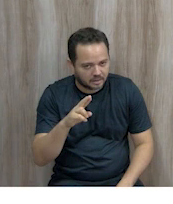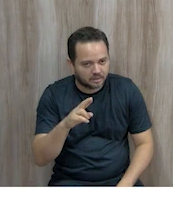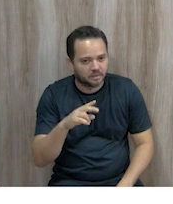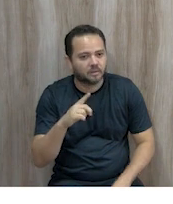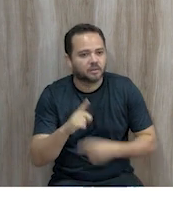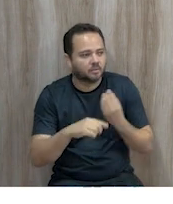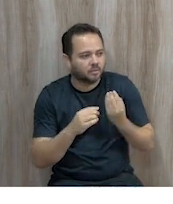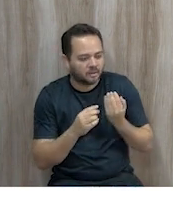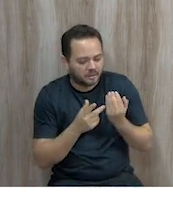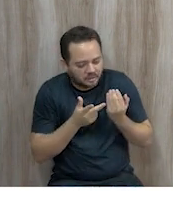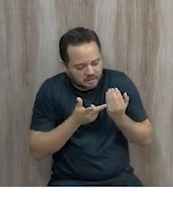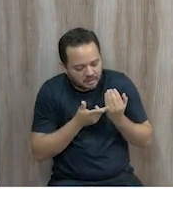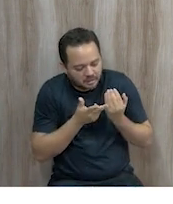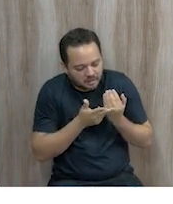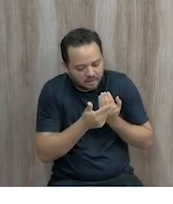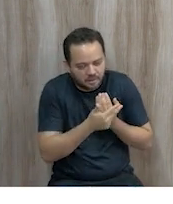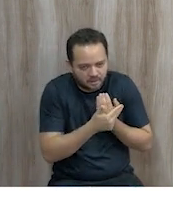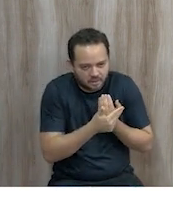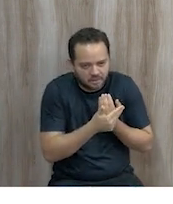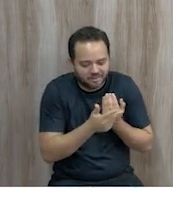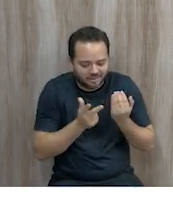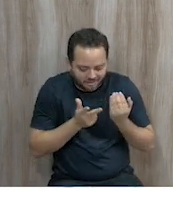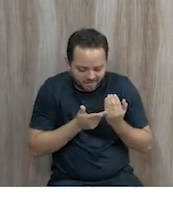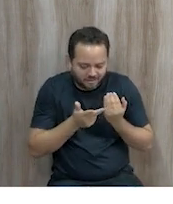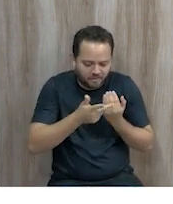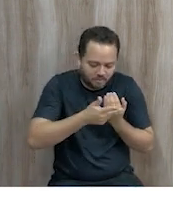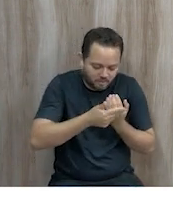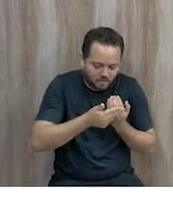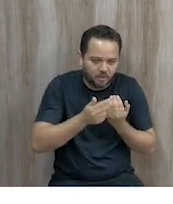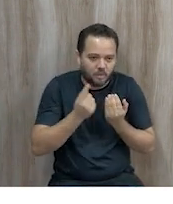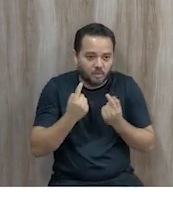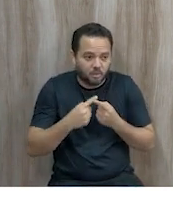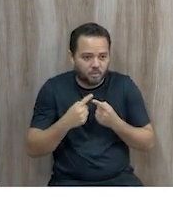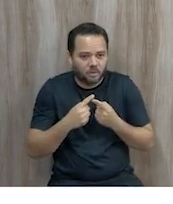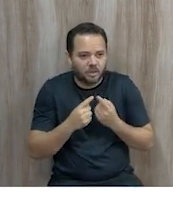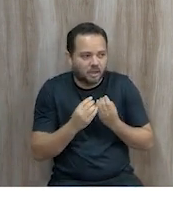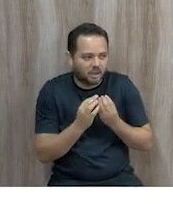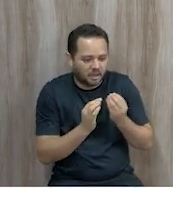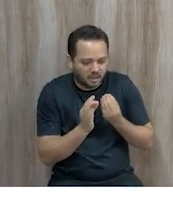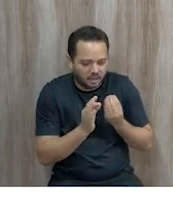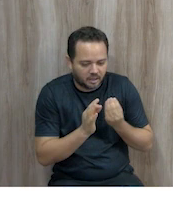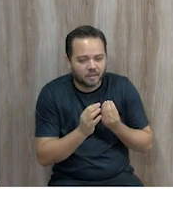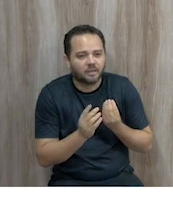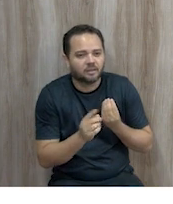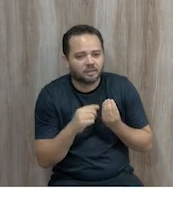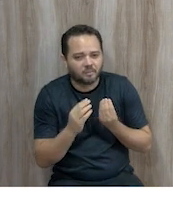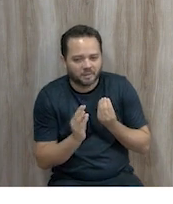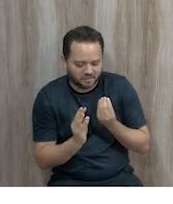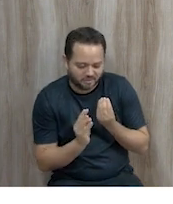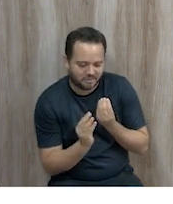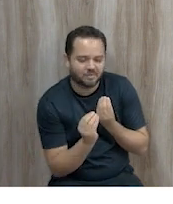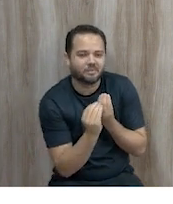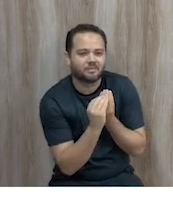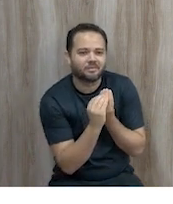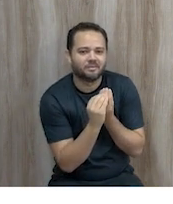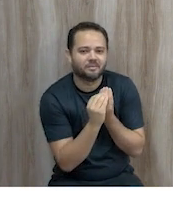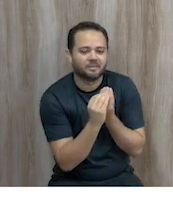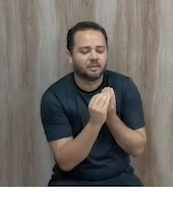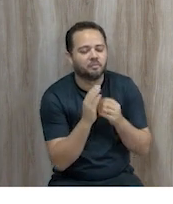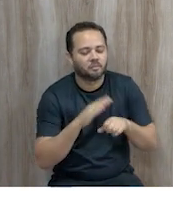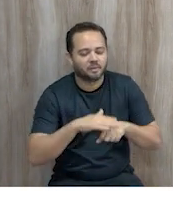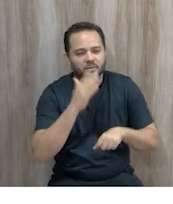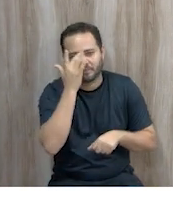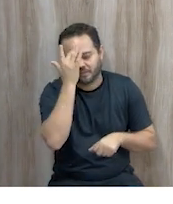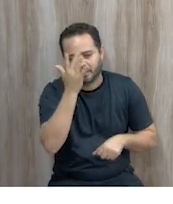vertical aqui de ambos os lados para facilitar também tanto o manejo dessa área de papila, quanto com a entrada do tecido